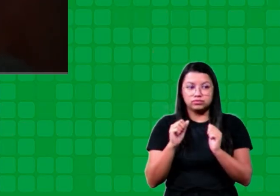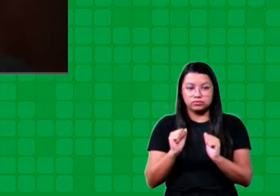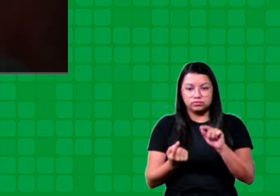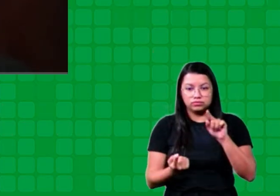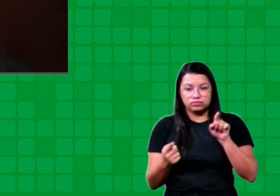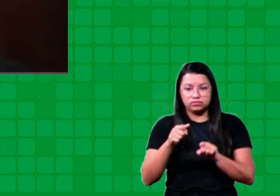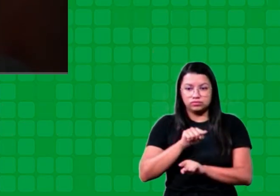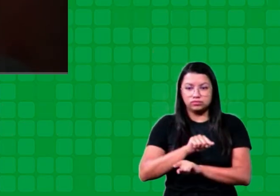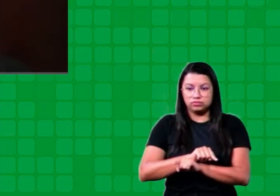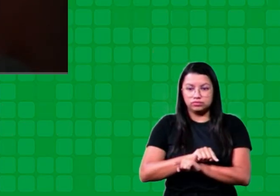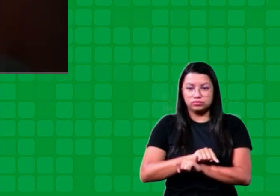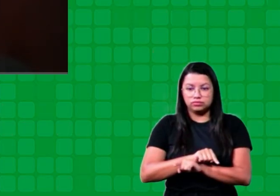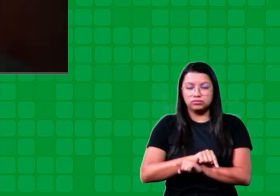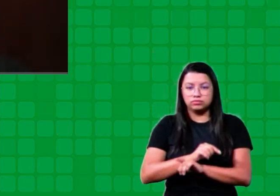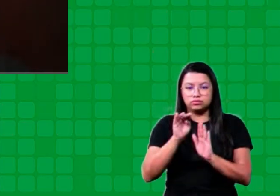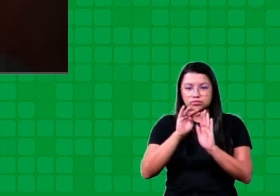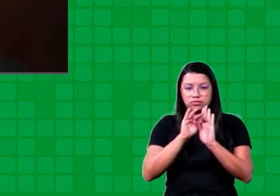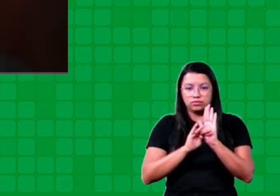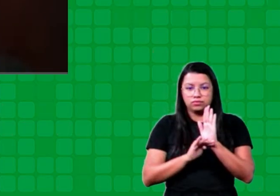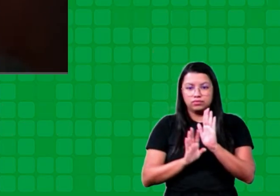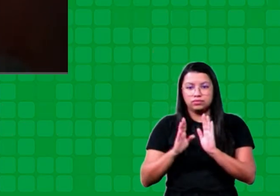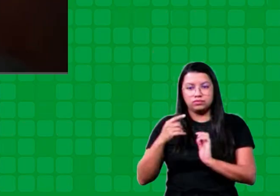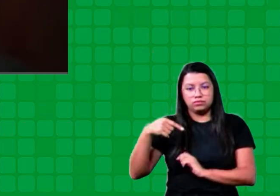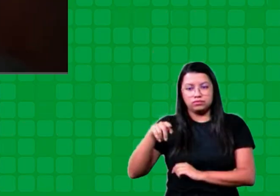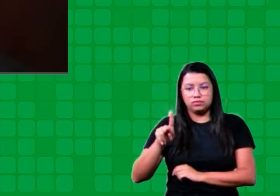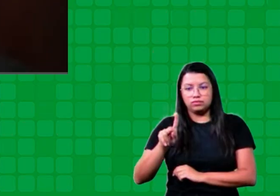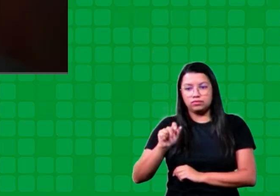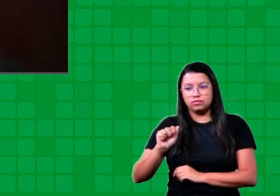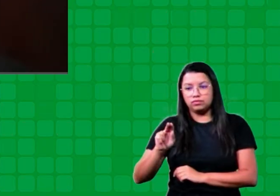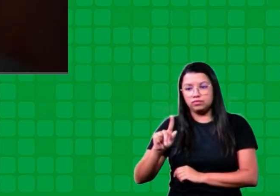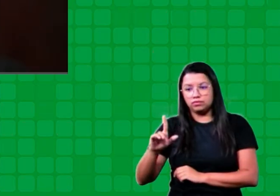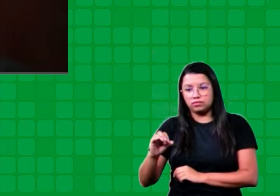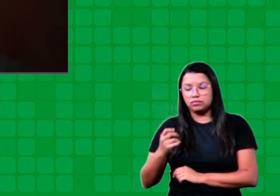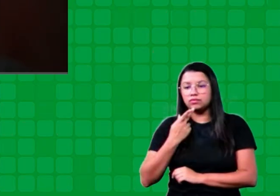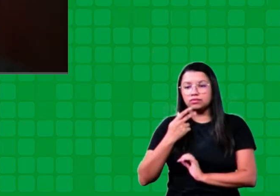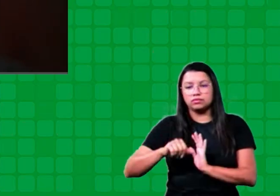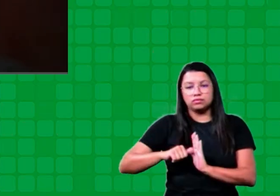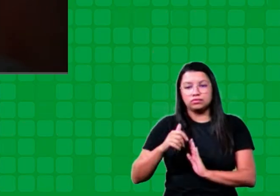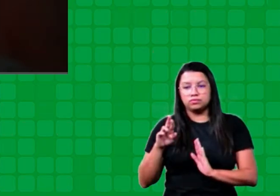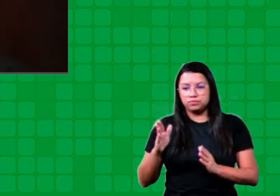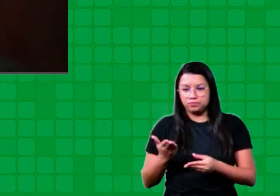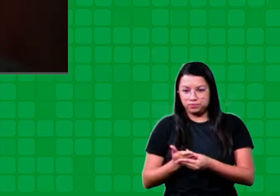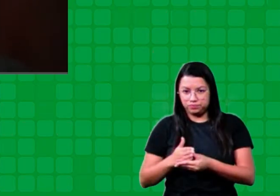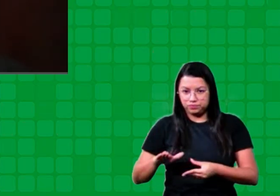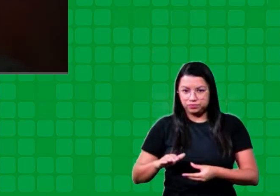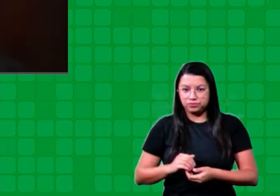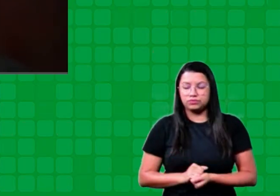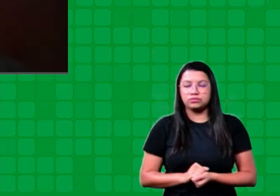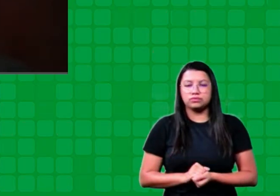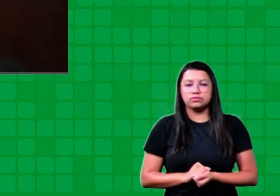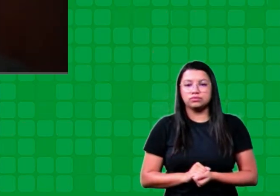pauta, passando para o Paulão já, para ele poder relatar o primeiro processo.